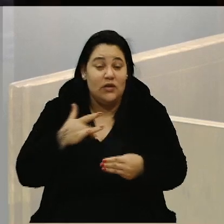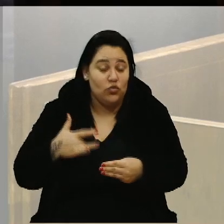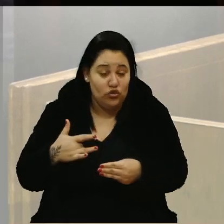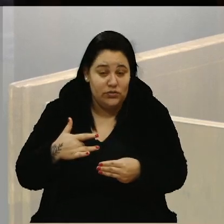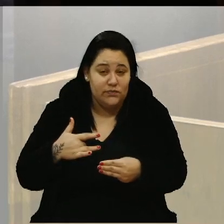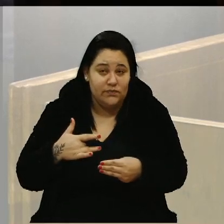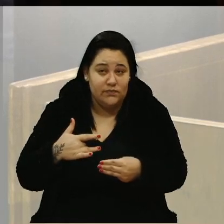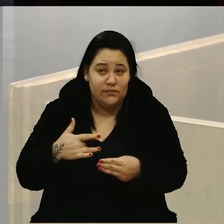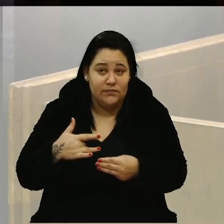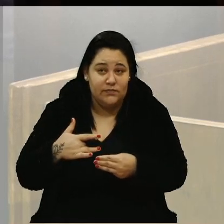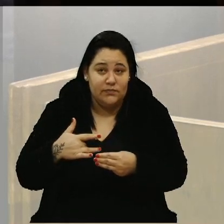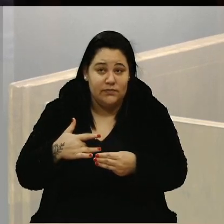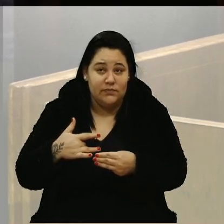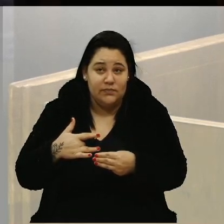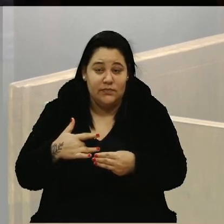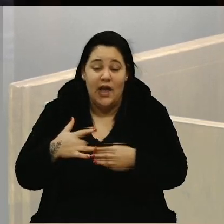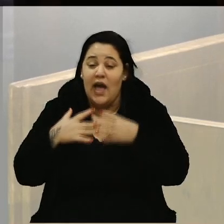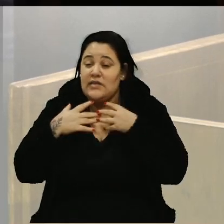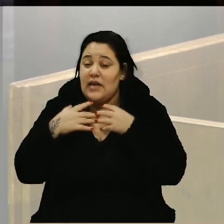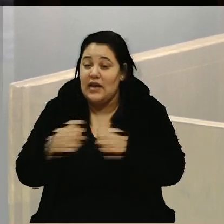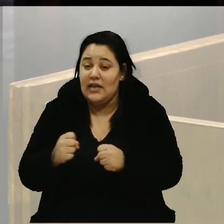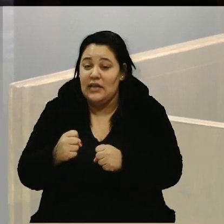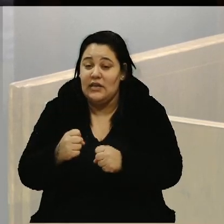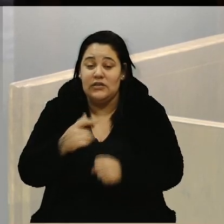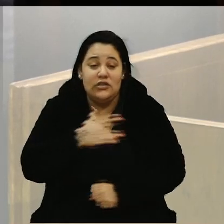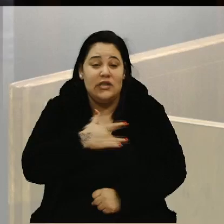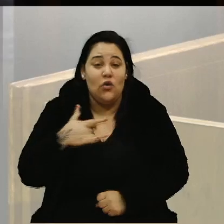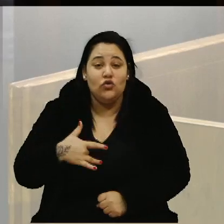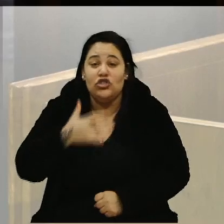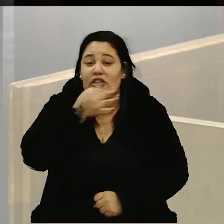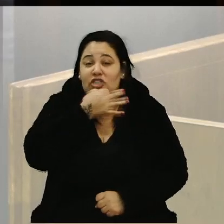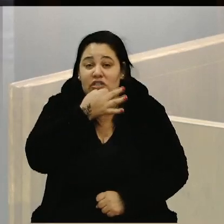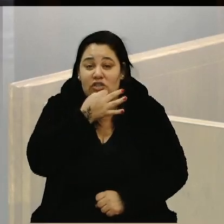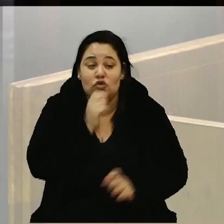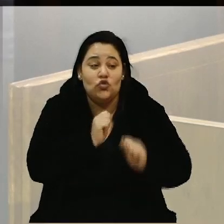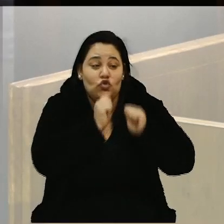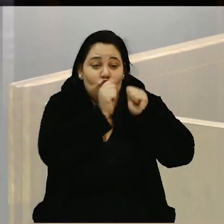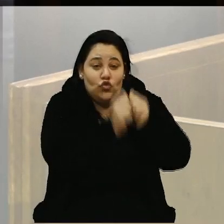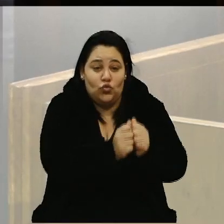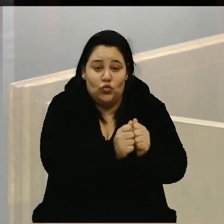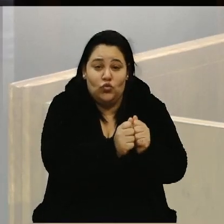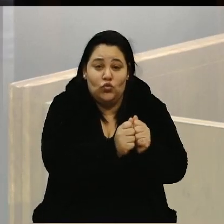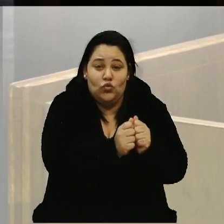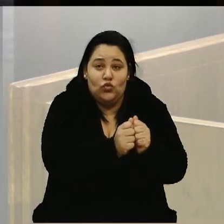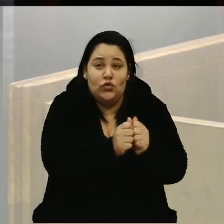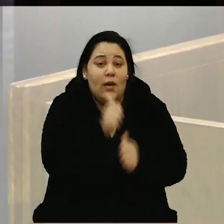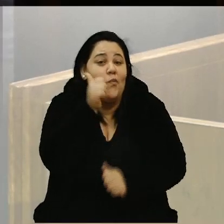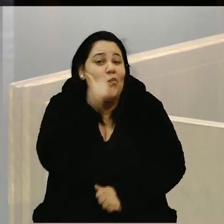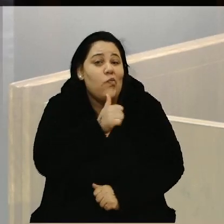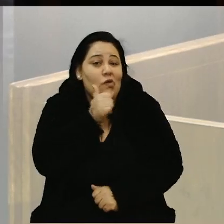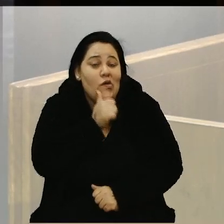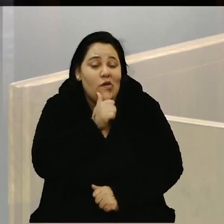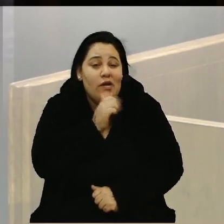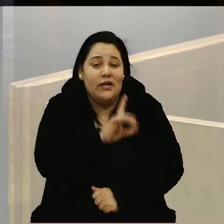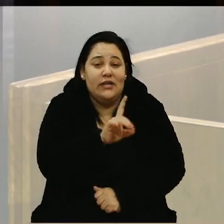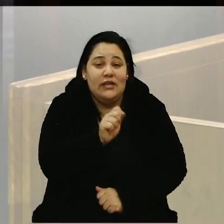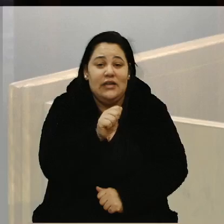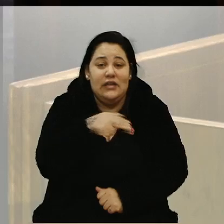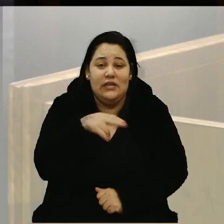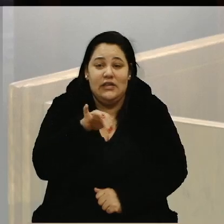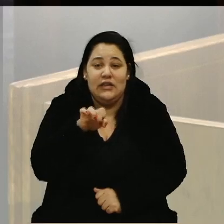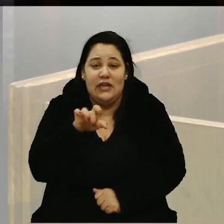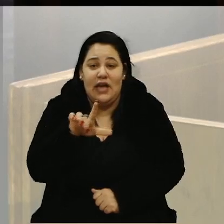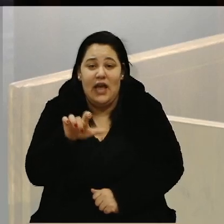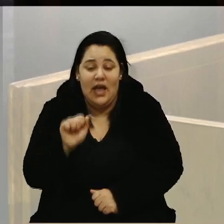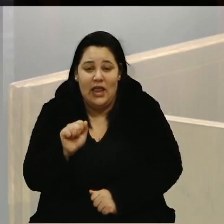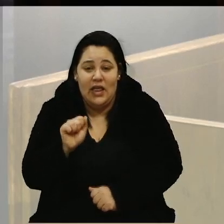a Secretaria de Saúde de Caxias do Sul, através da senhora secretária Daniele Meneguzzi,